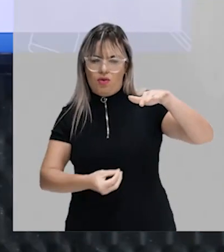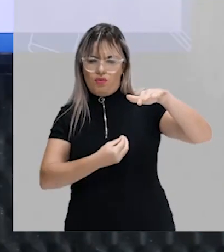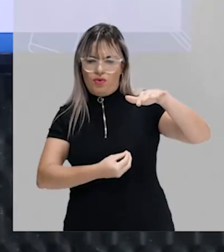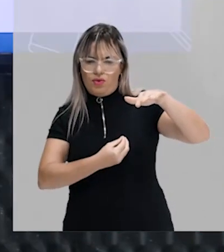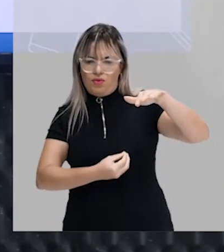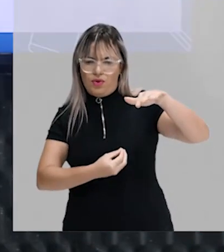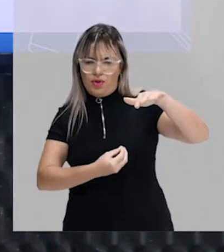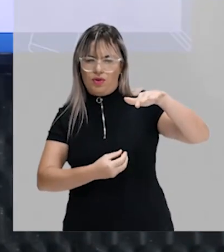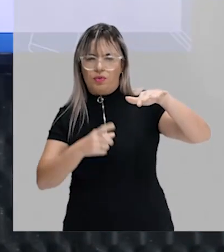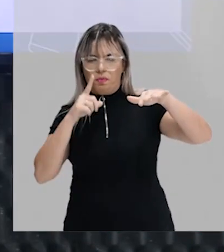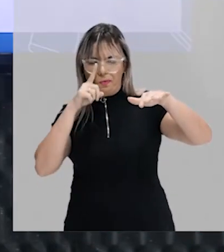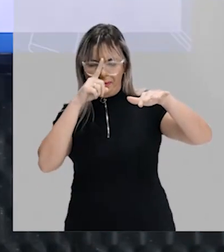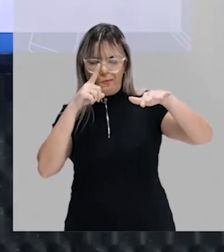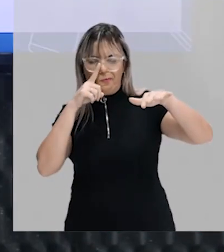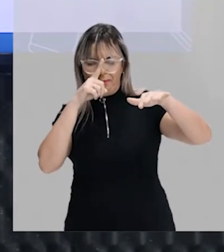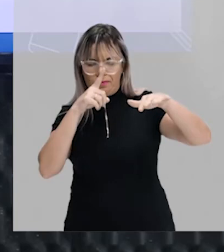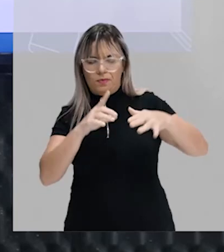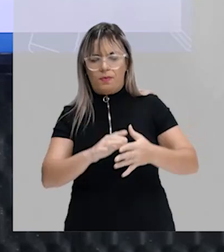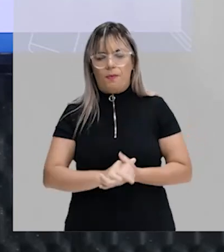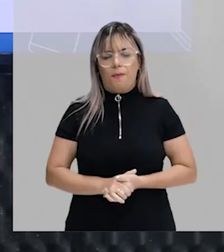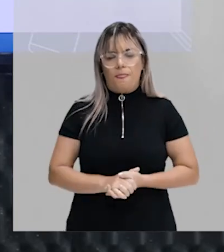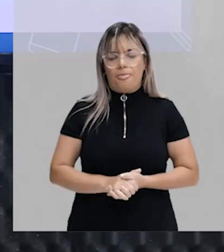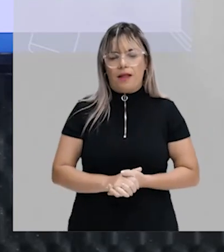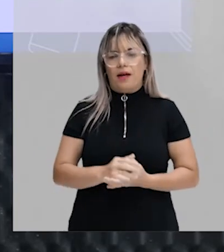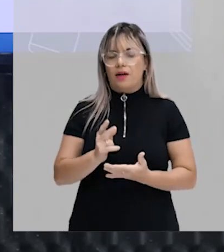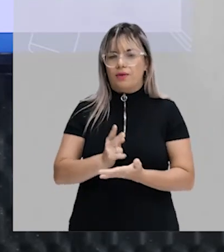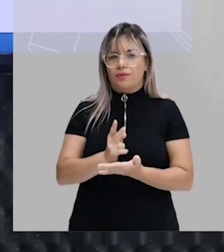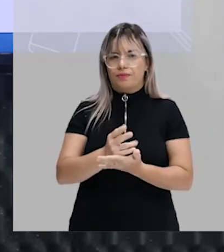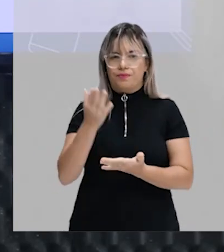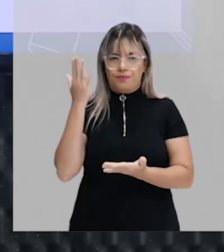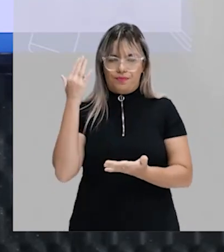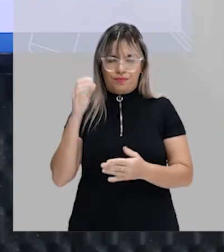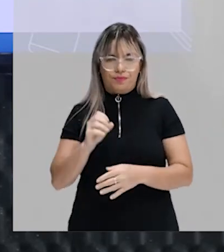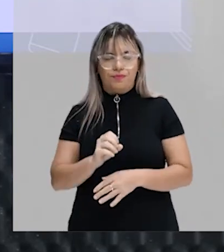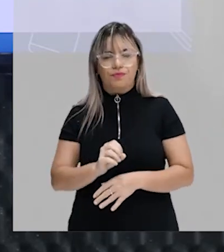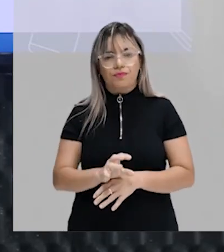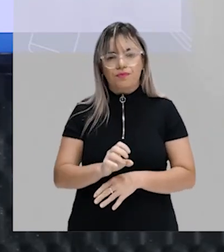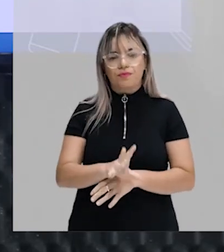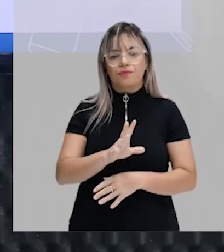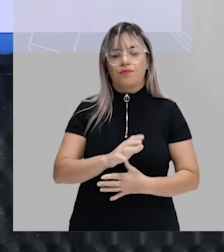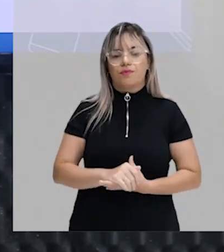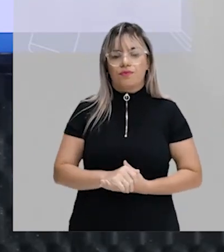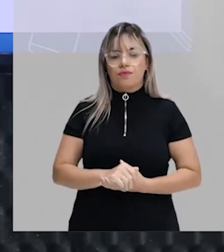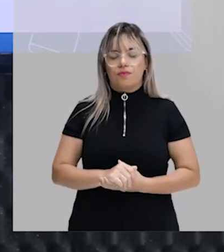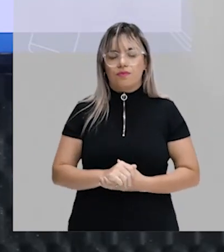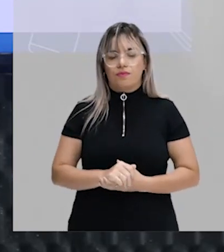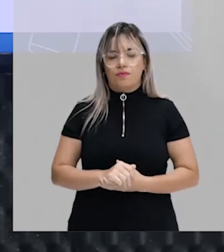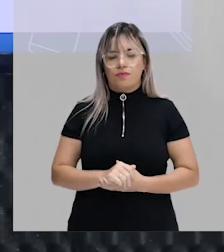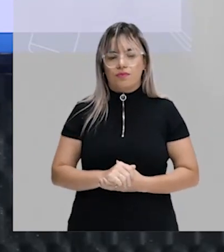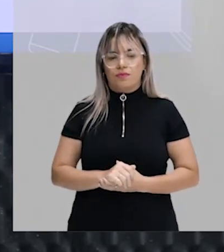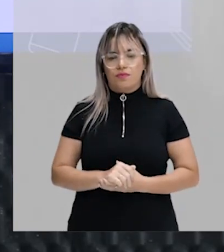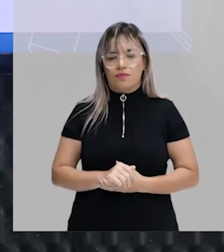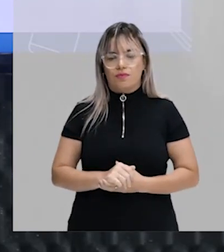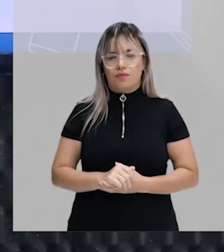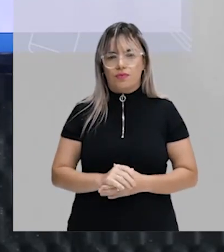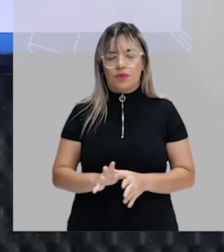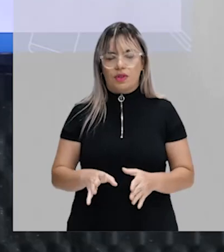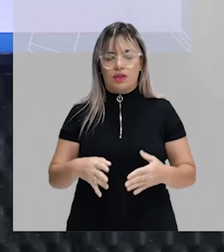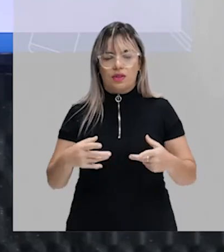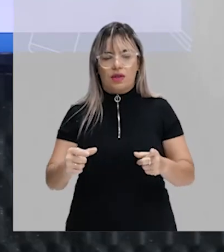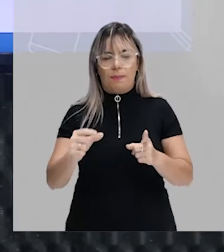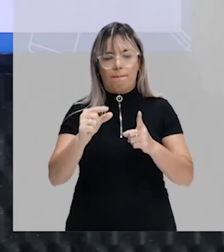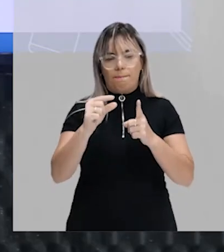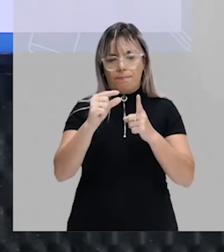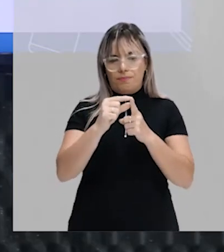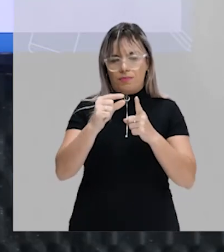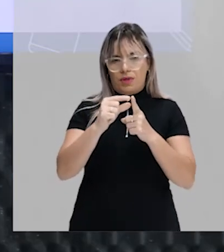gente começou no outro slide. Eu queria chamar a tua atenção, ó. Range de rede.